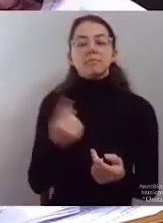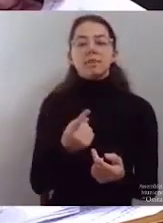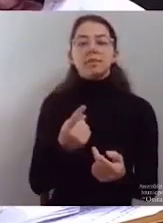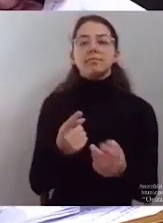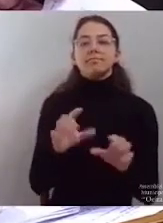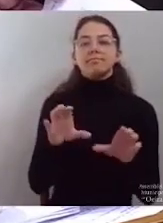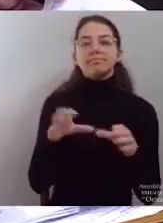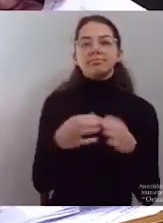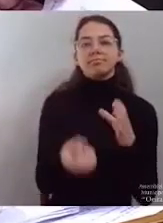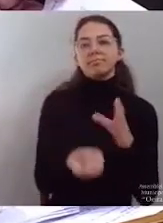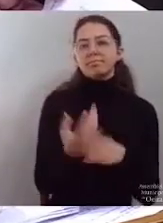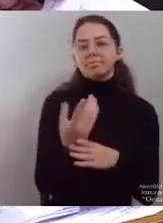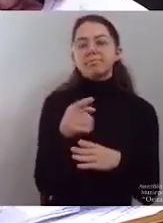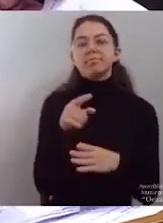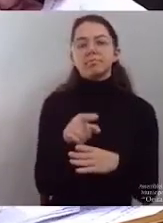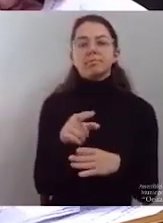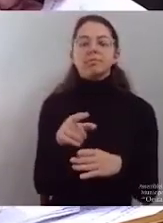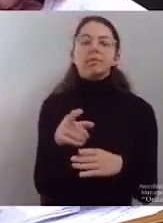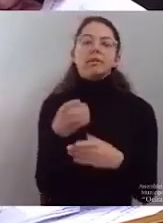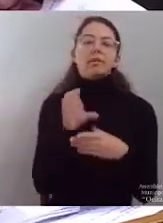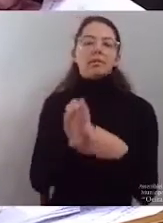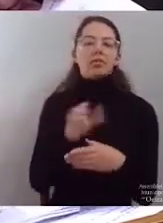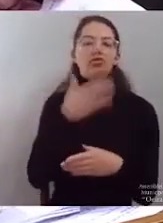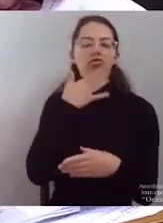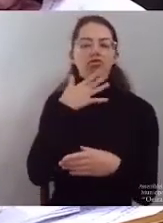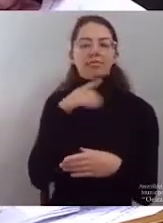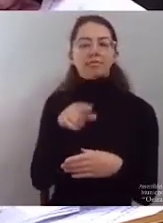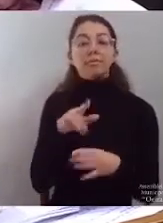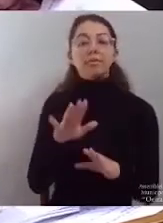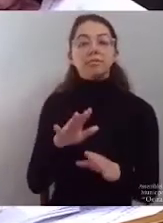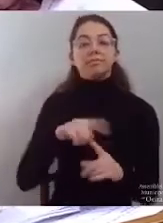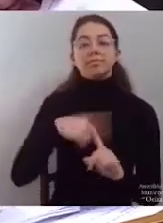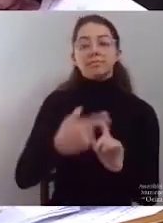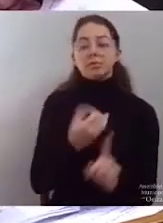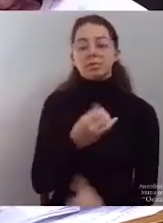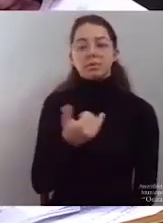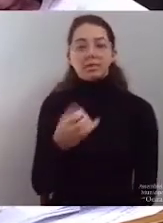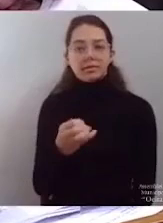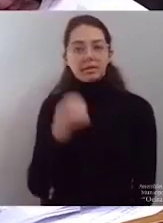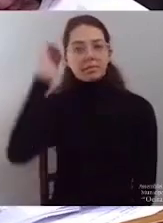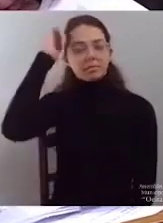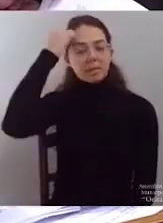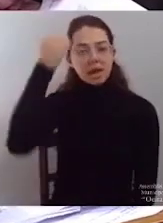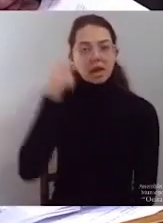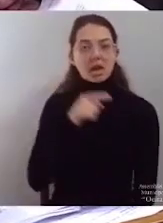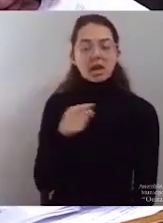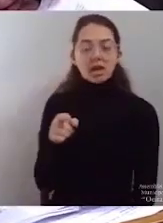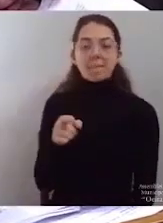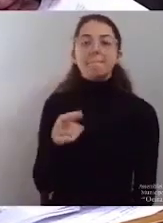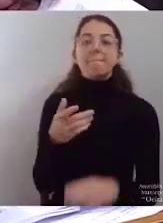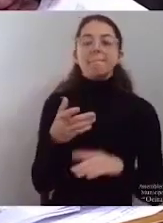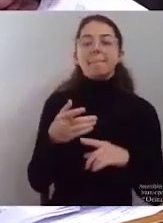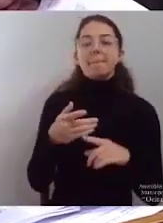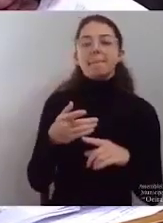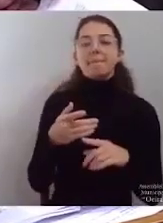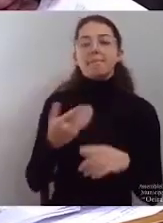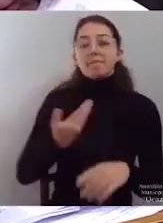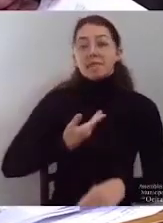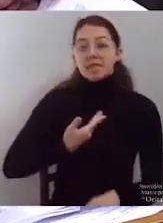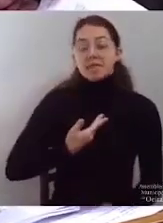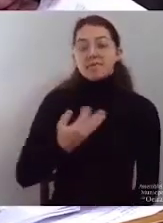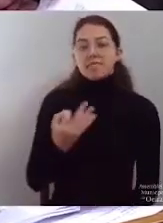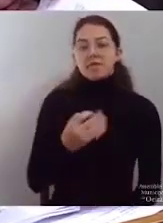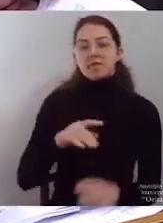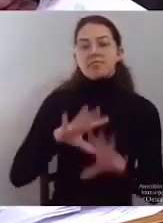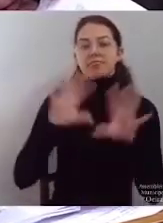crédito. Mas se informa que a cobertura dos prejuízos de 2020 está dividida, está em dívida num total de